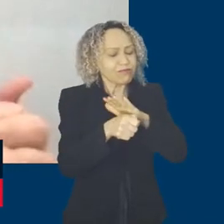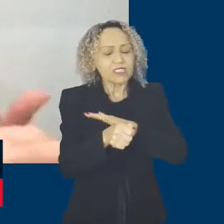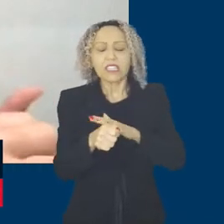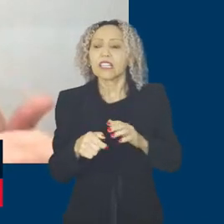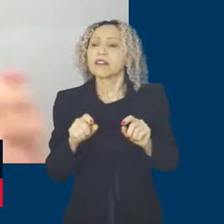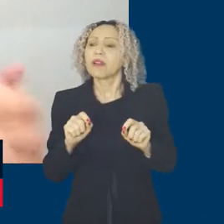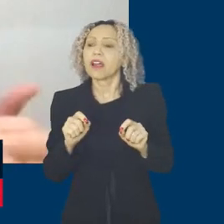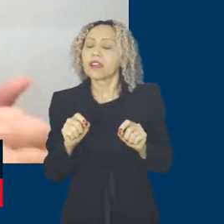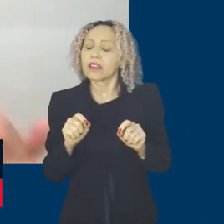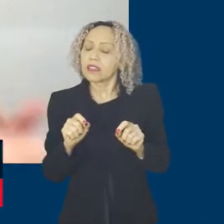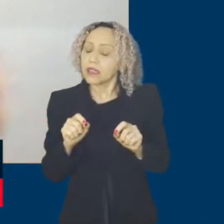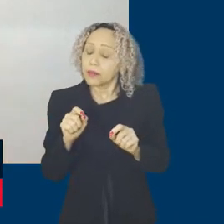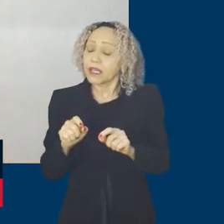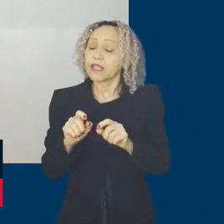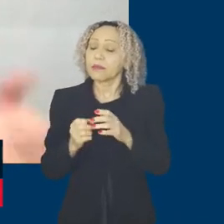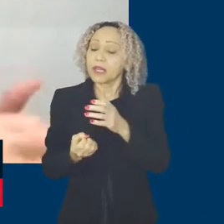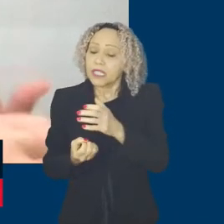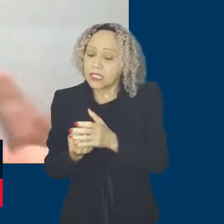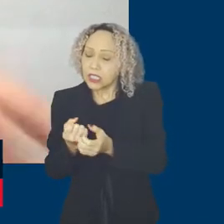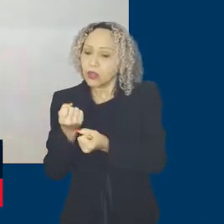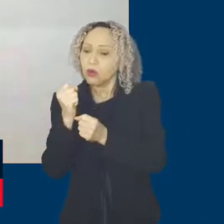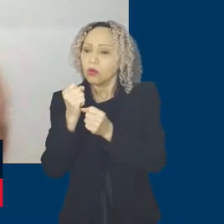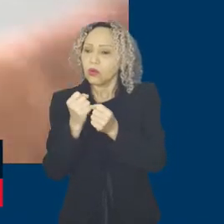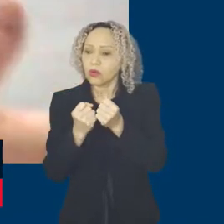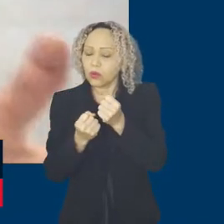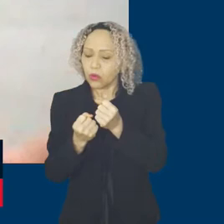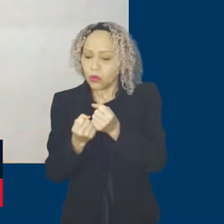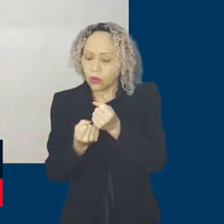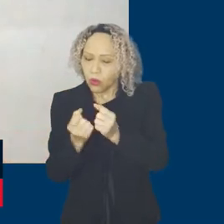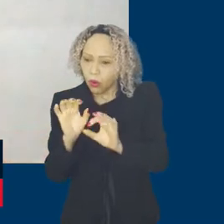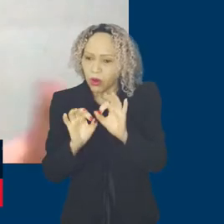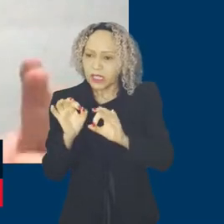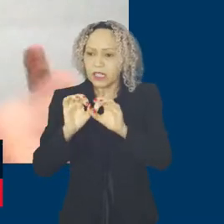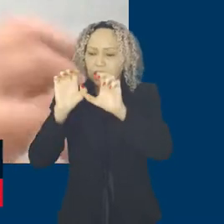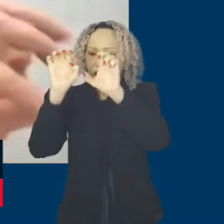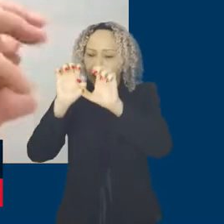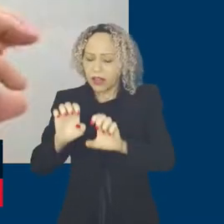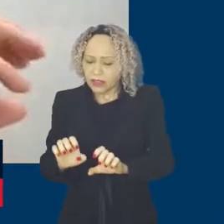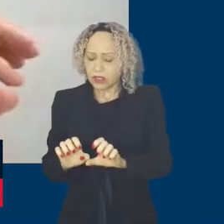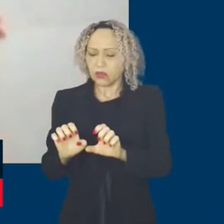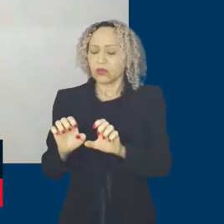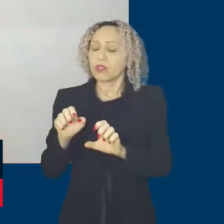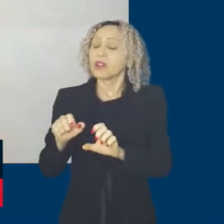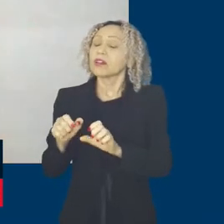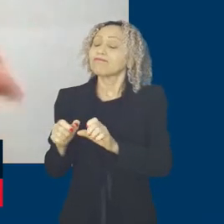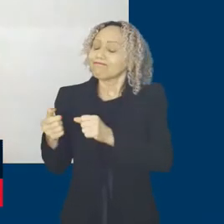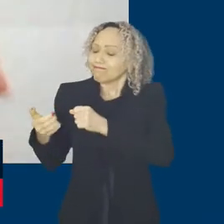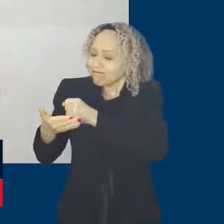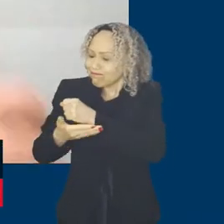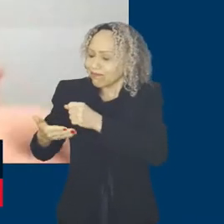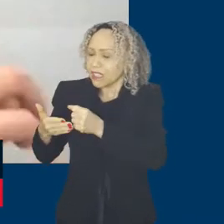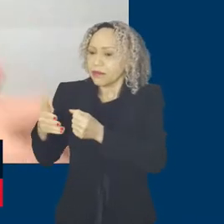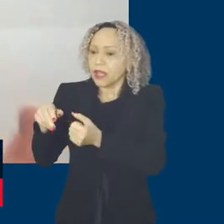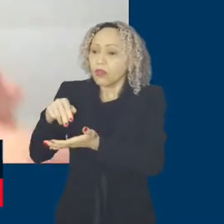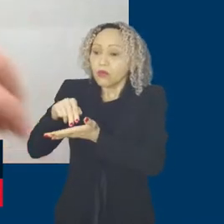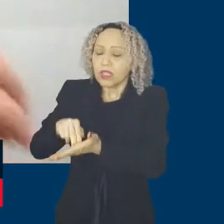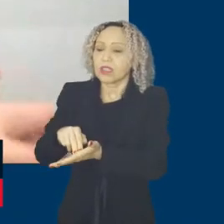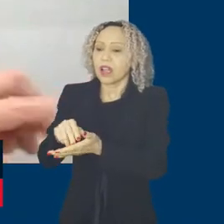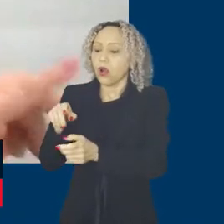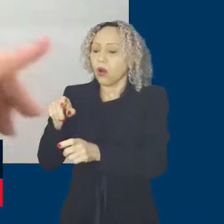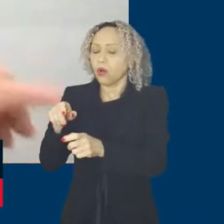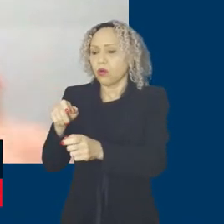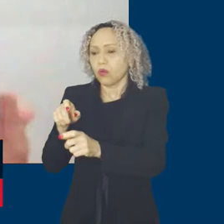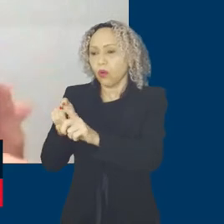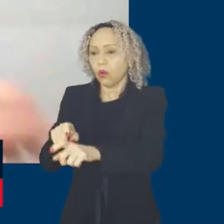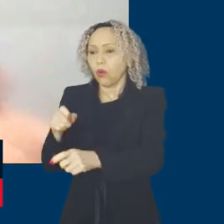a infraestrutura necessária para que o agro avançasse, inclusive, no Cerrado. E há todo um processo